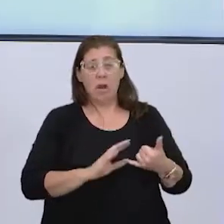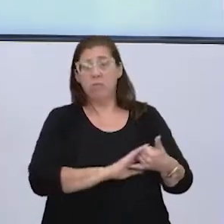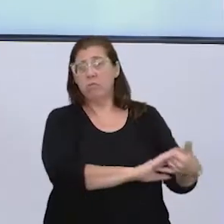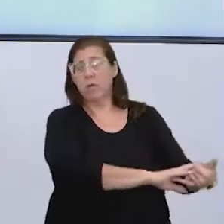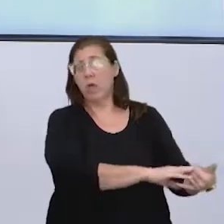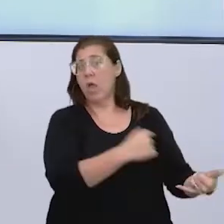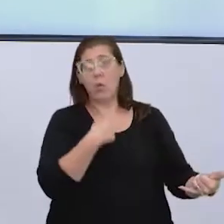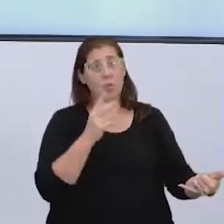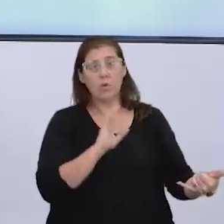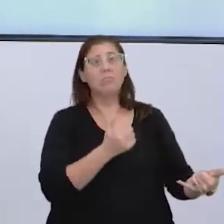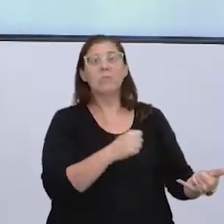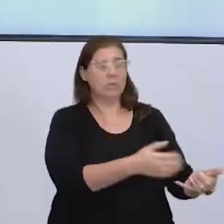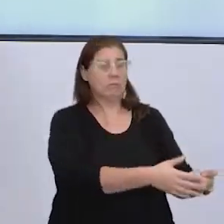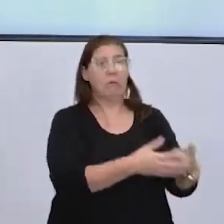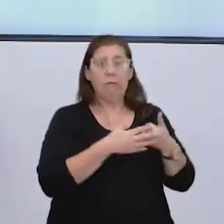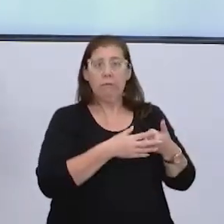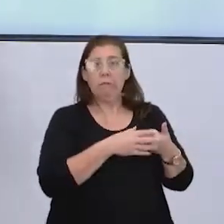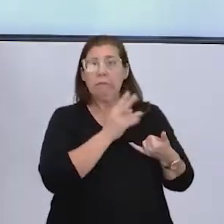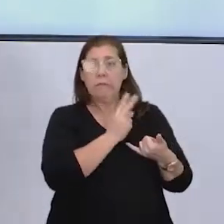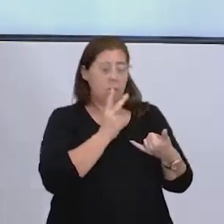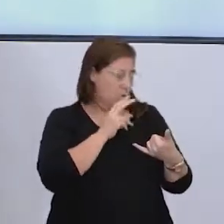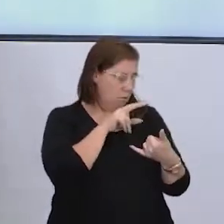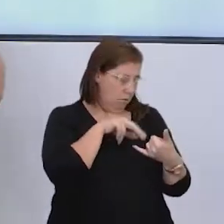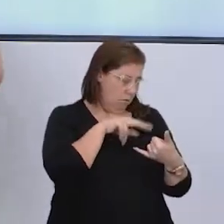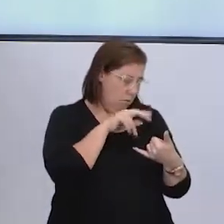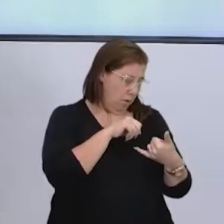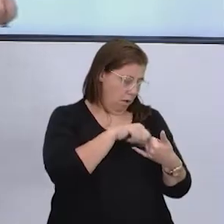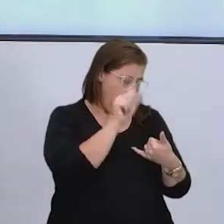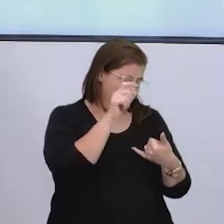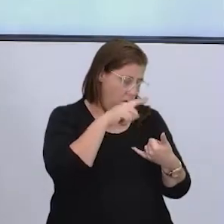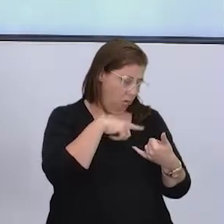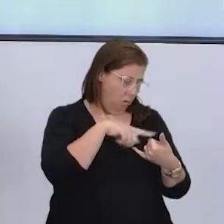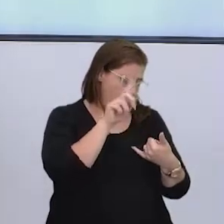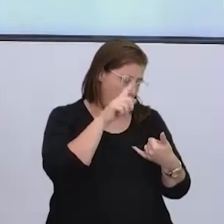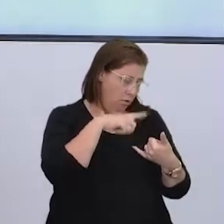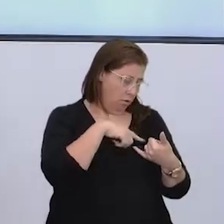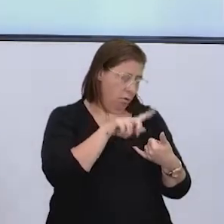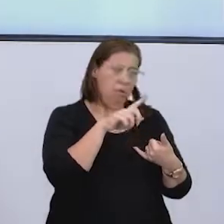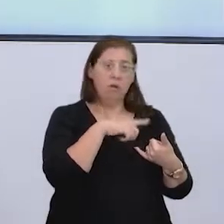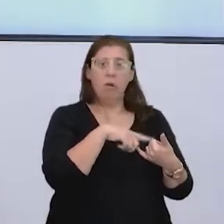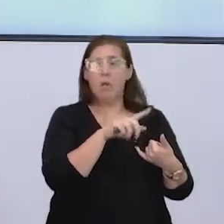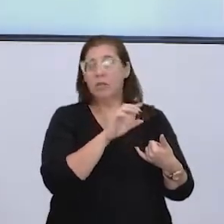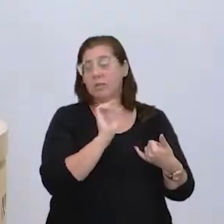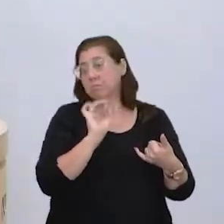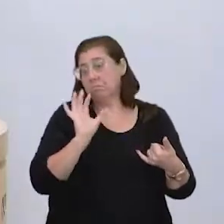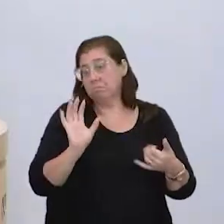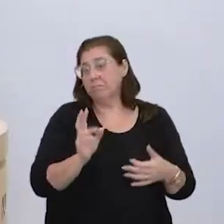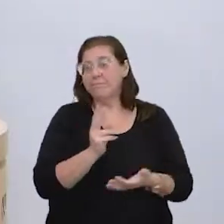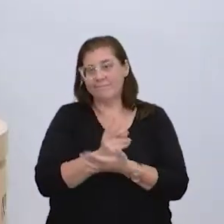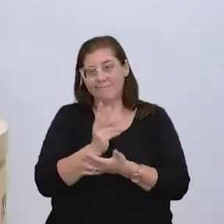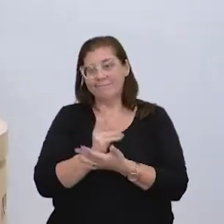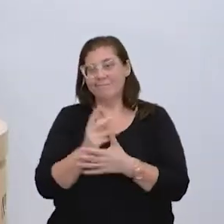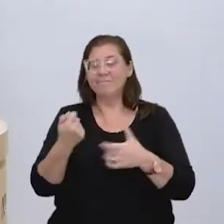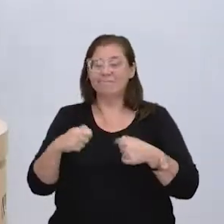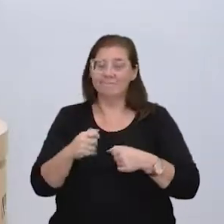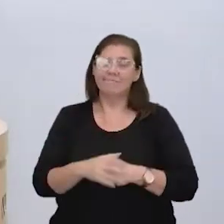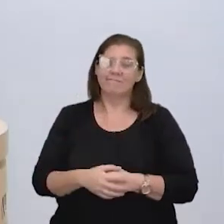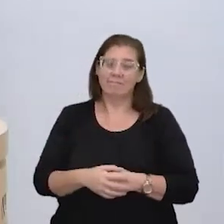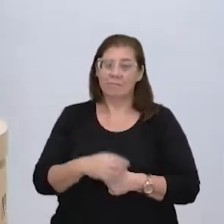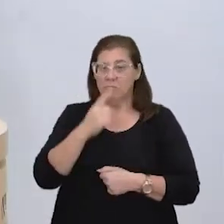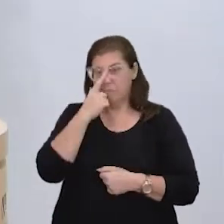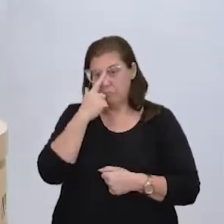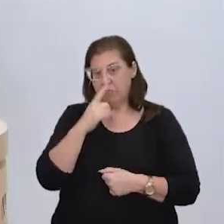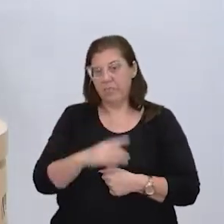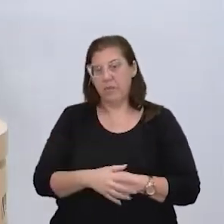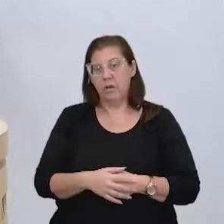tudo, todas as notícias o tempo todo? Não, porque a maioria das vezes eu não faço nada com essas notícias além de me informar, né? Sei lá, tipo, um